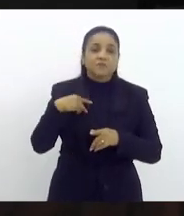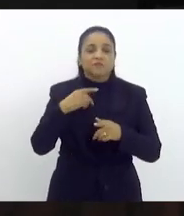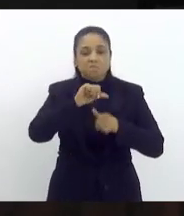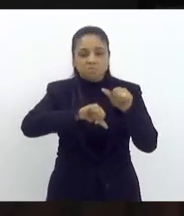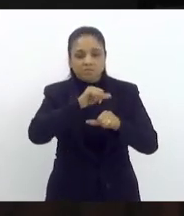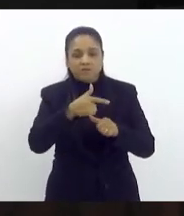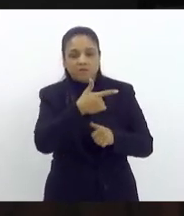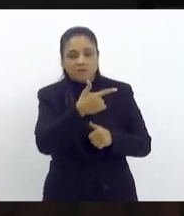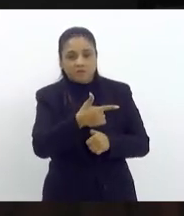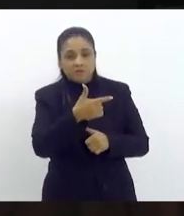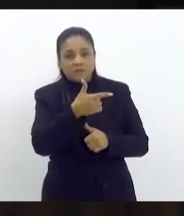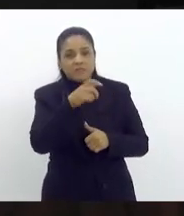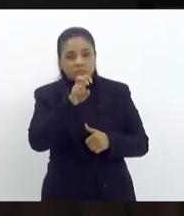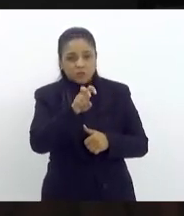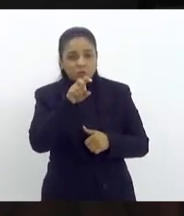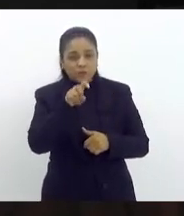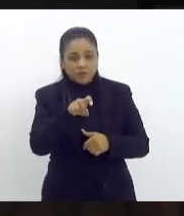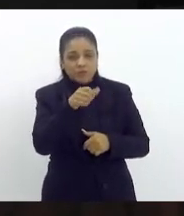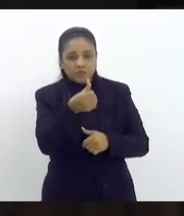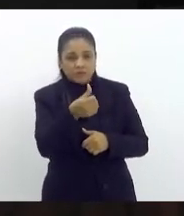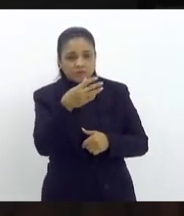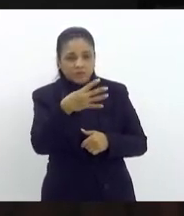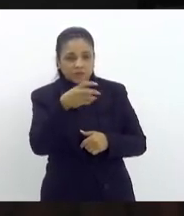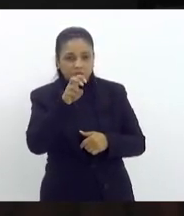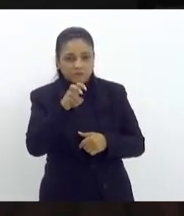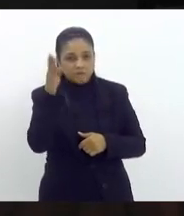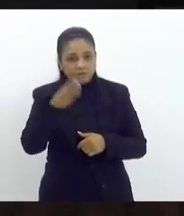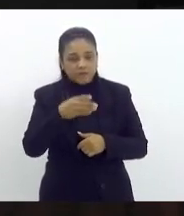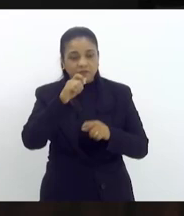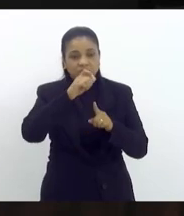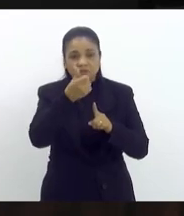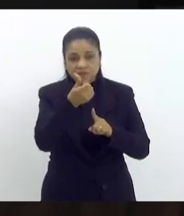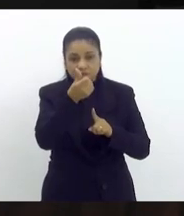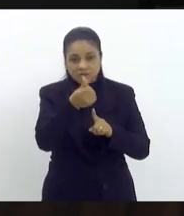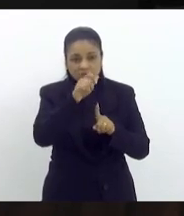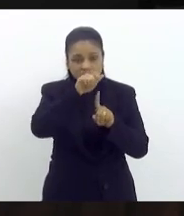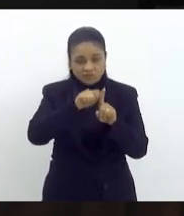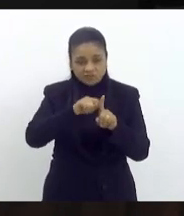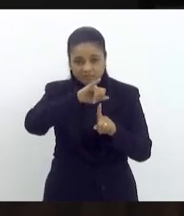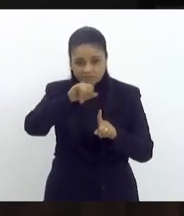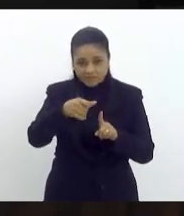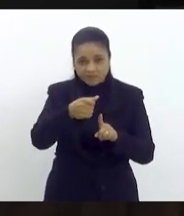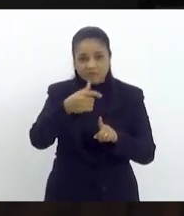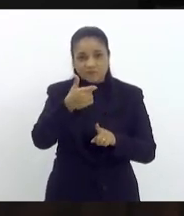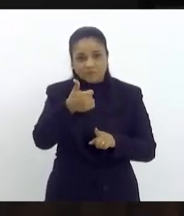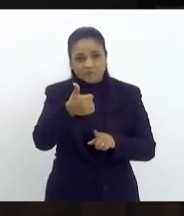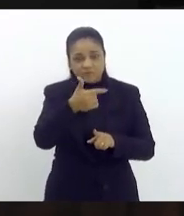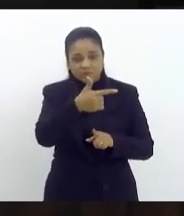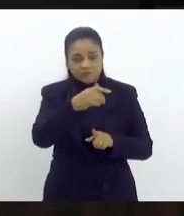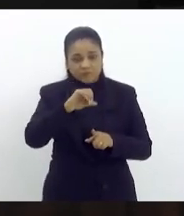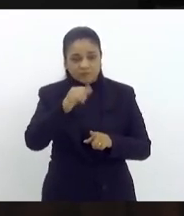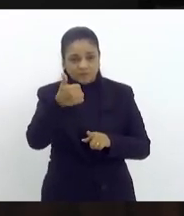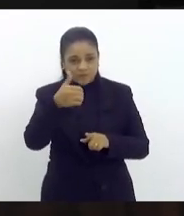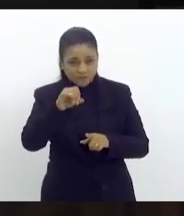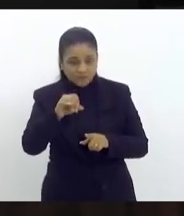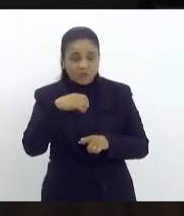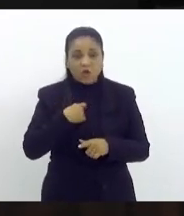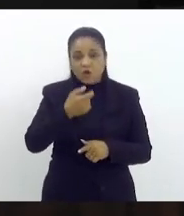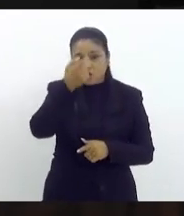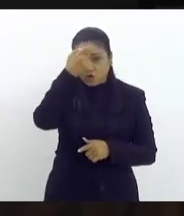5.645 de 6 de janeiro de 2010 para instituir dia estadual da conscientização